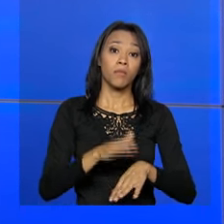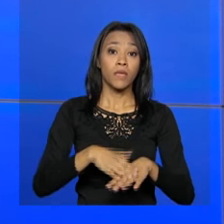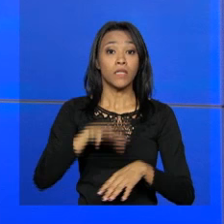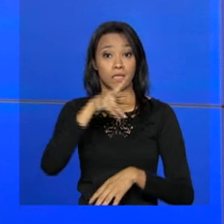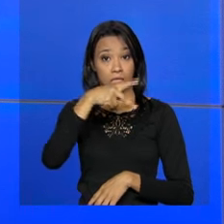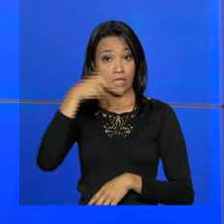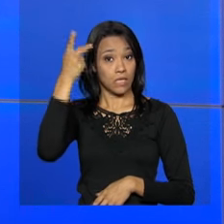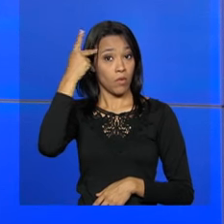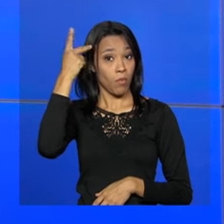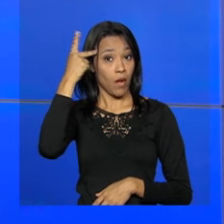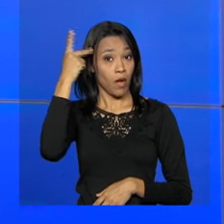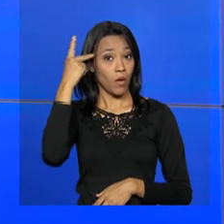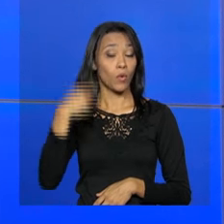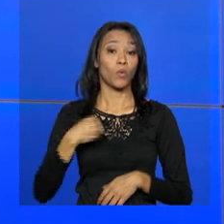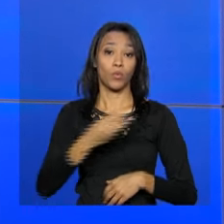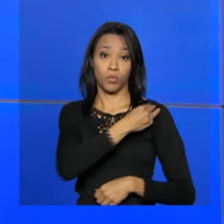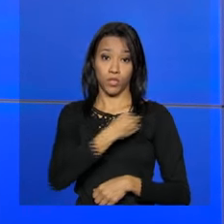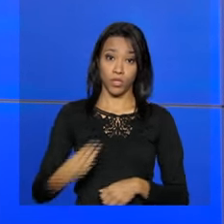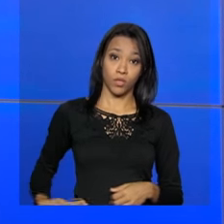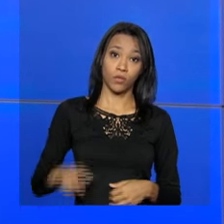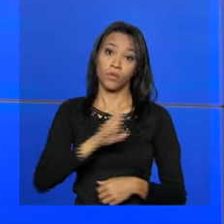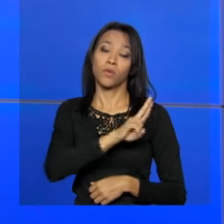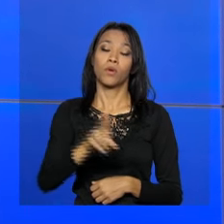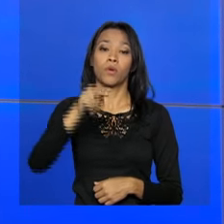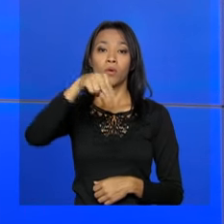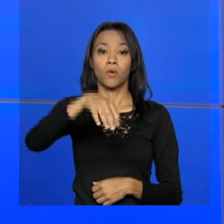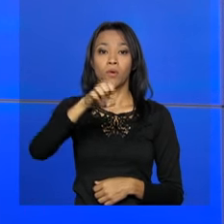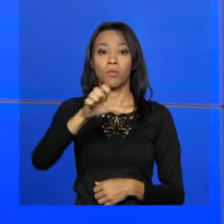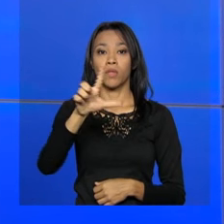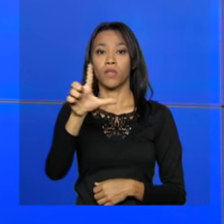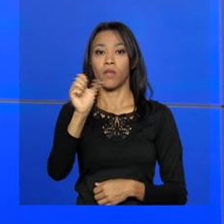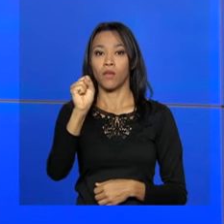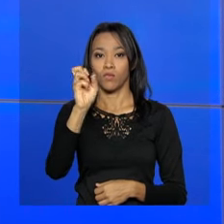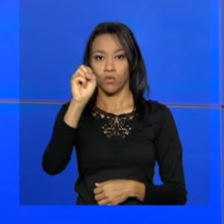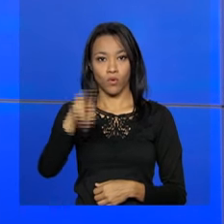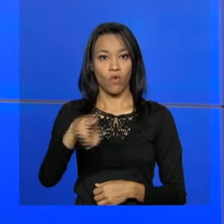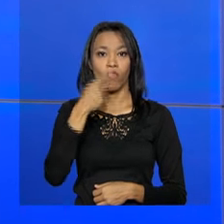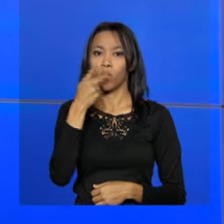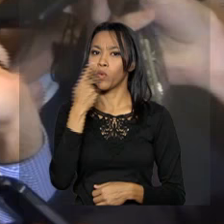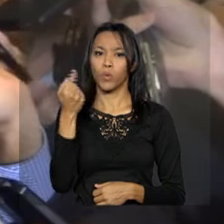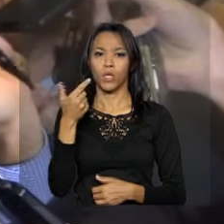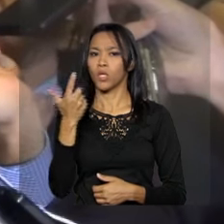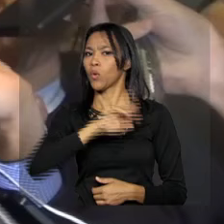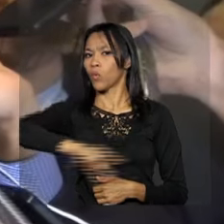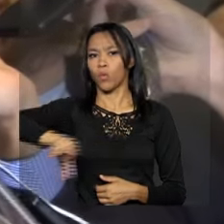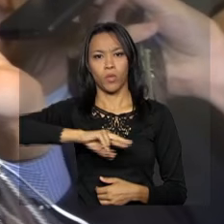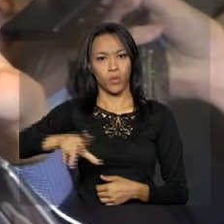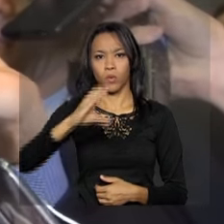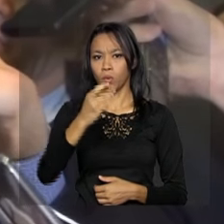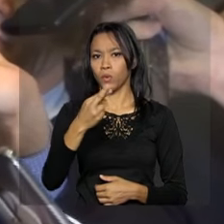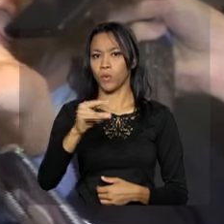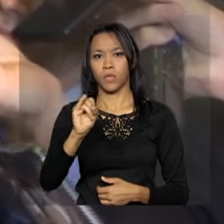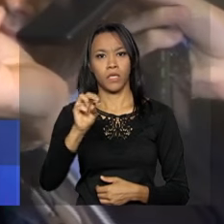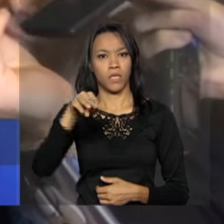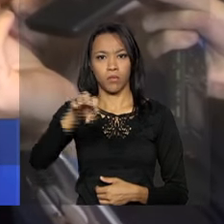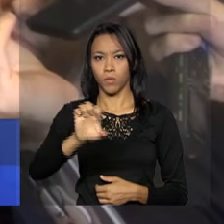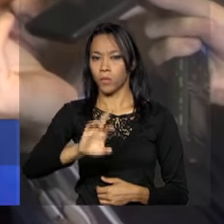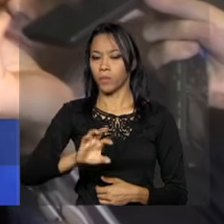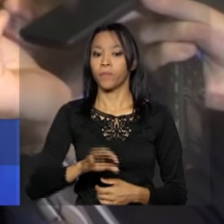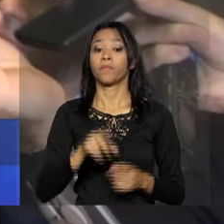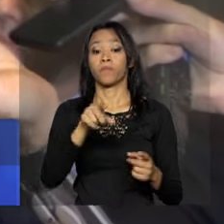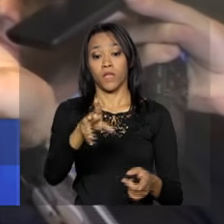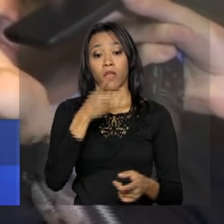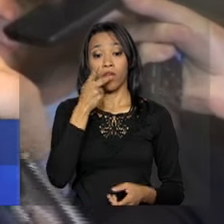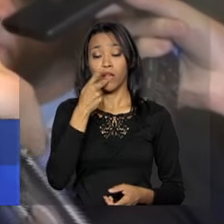Barbosa, reafirmou que a presidenta Dilma Rousseff não cometeu crime de responsabilidade. Para mim está claro que não há crime